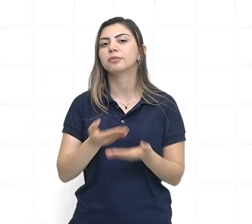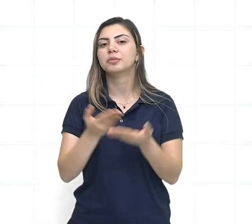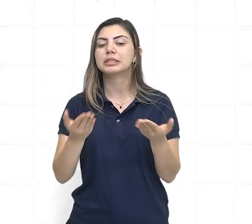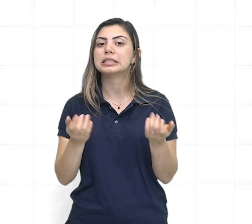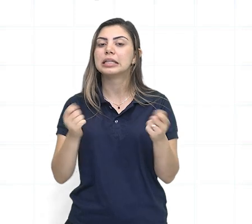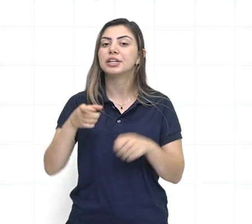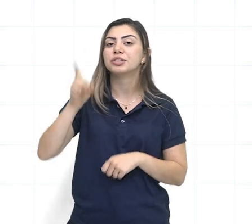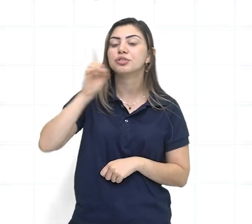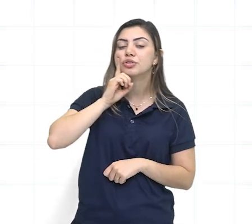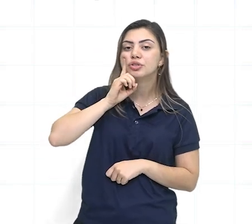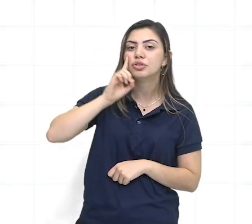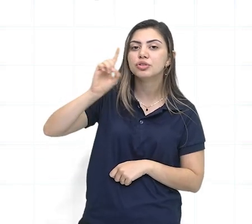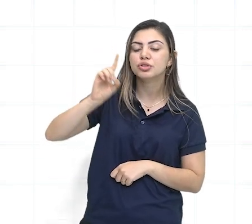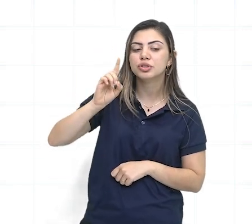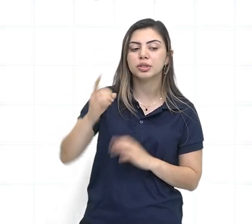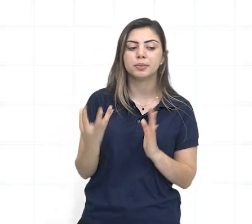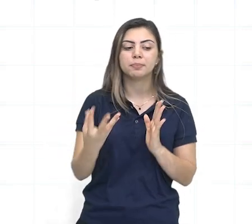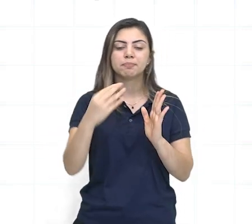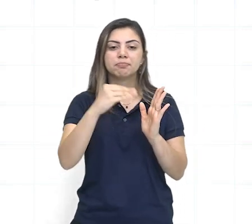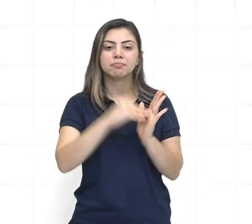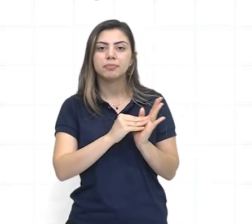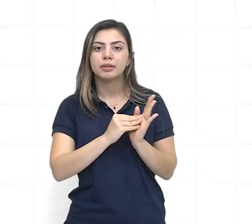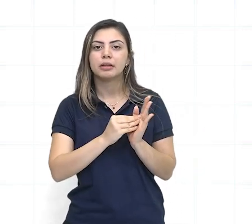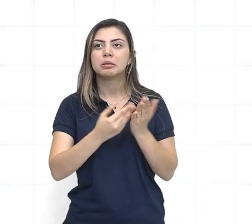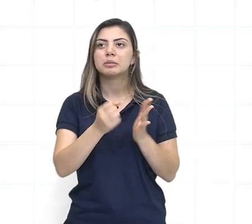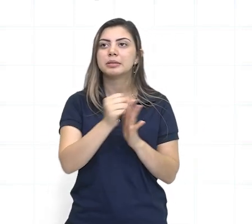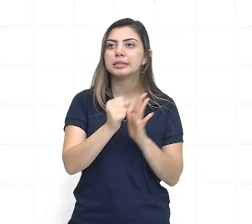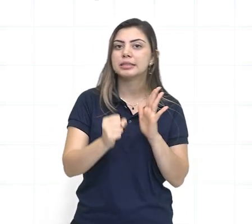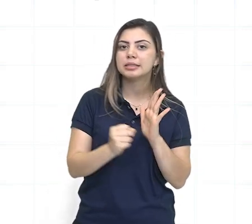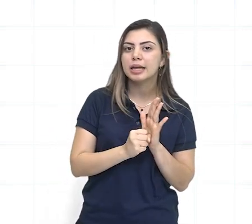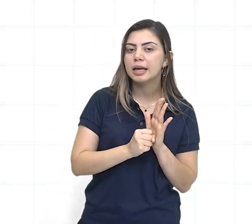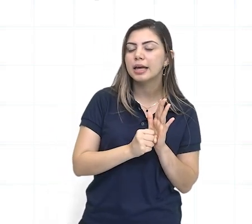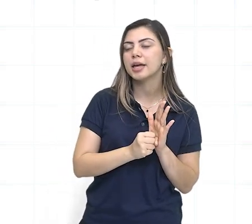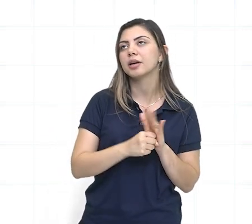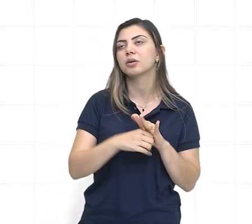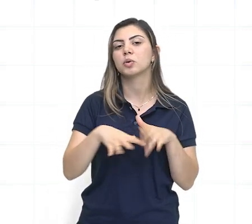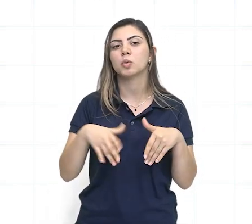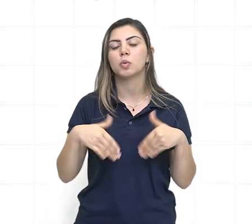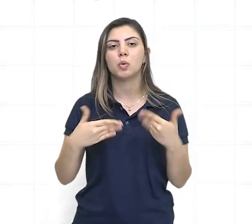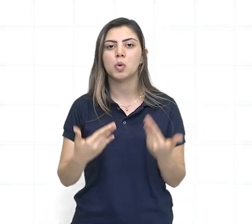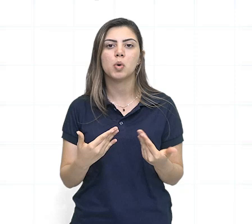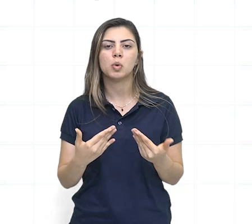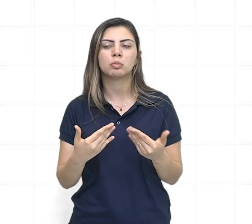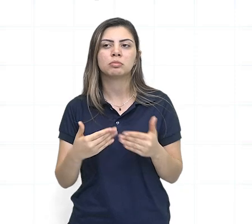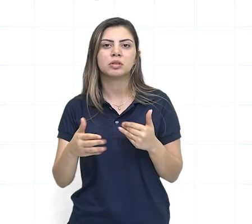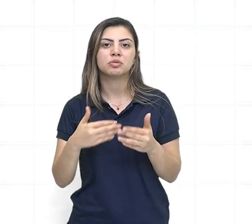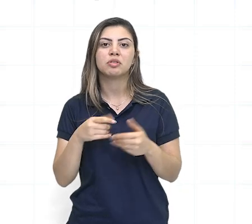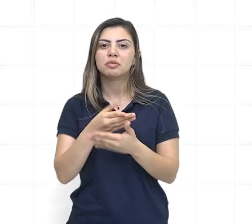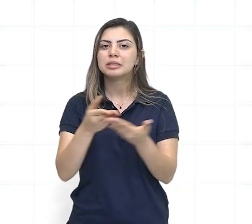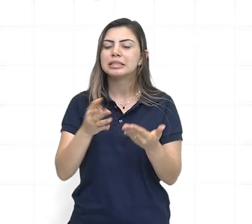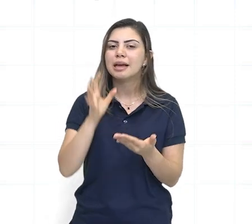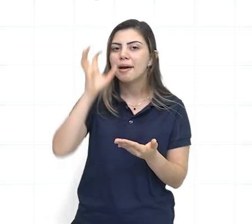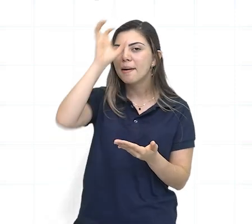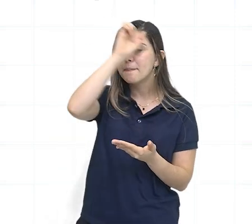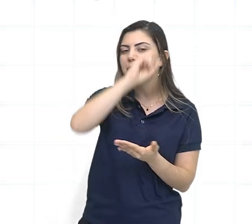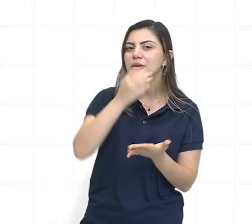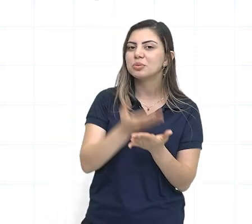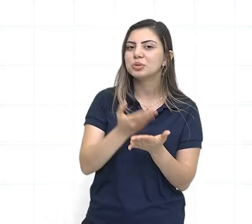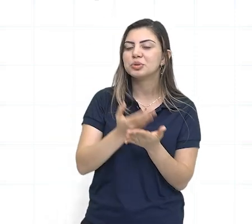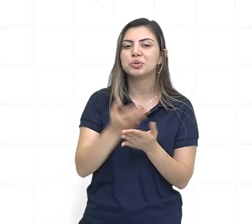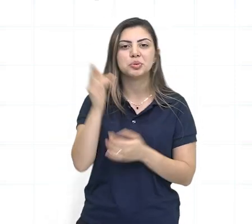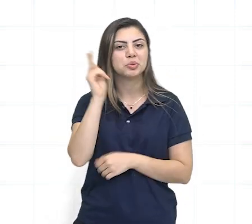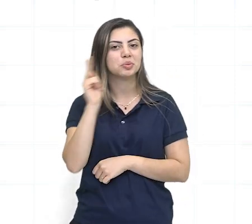colocar datas, né? Falar sobre o século fulano de tal, né? Alguma coisa que você aprendeu nas aulas